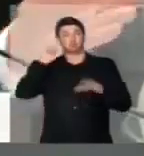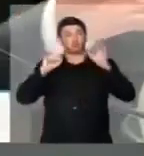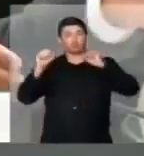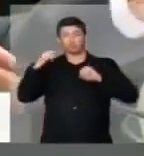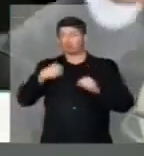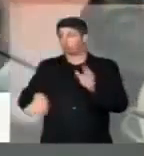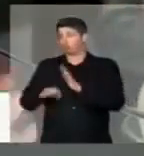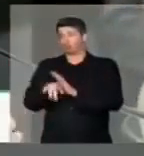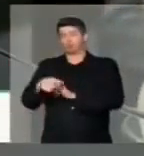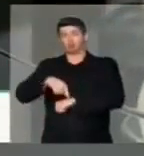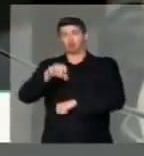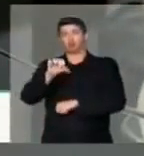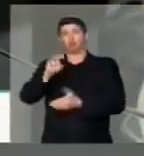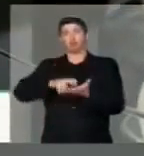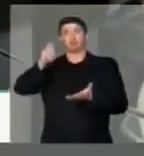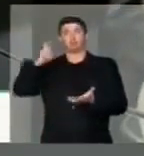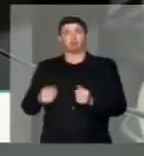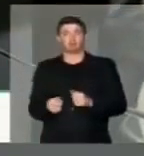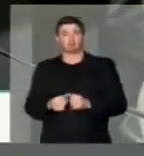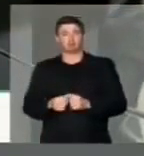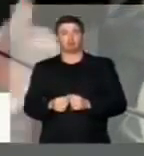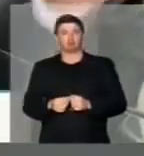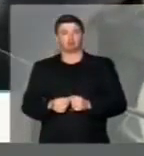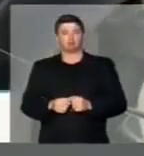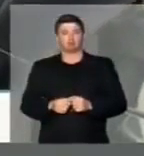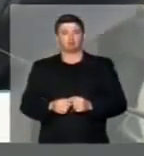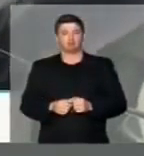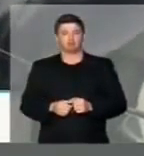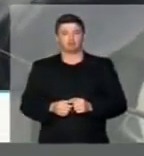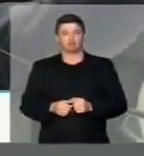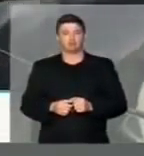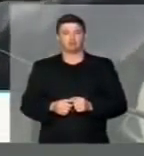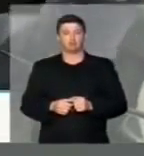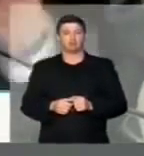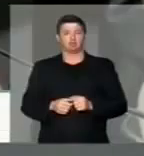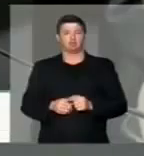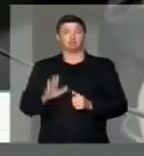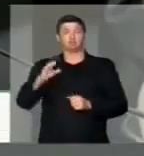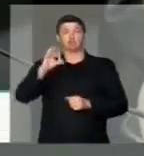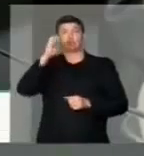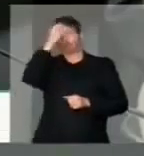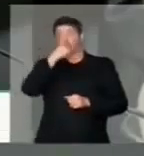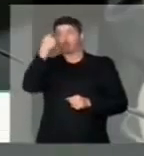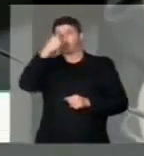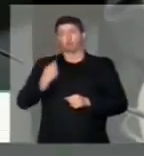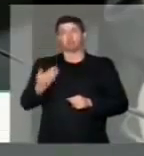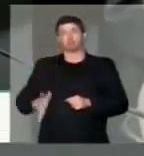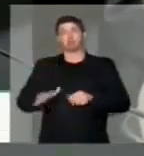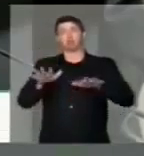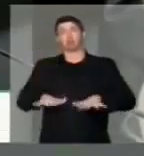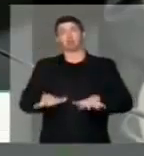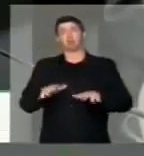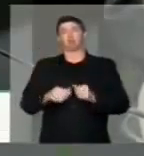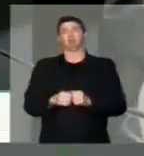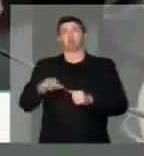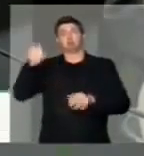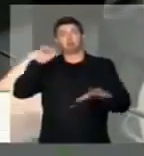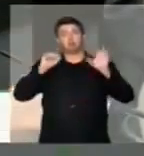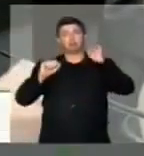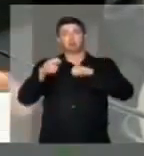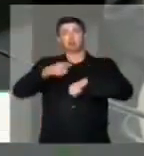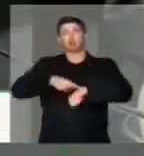O PT continua o mesmo. Do mensalão, quando o Procurador-Geral da República escreveu na denúncia